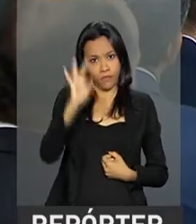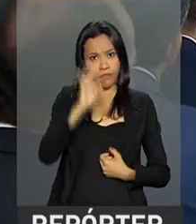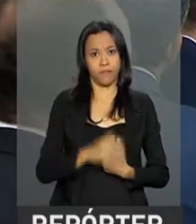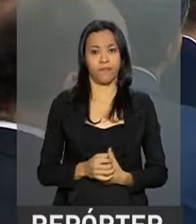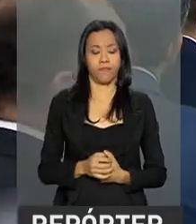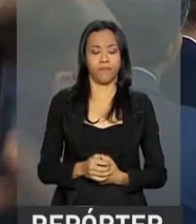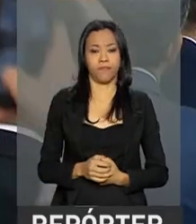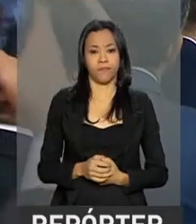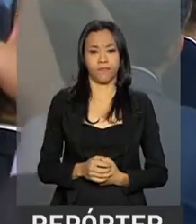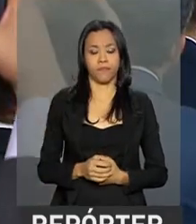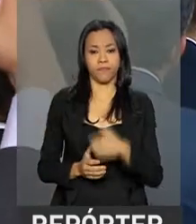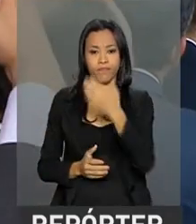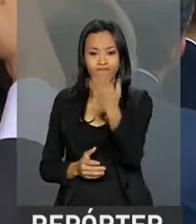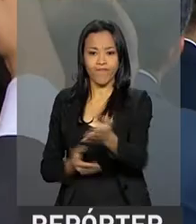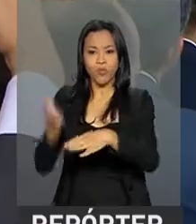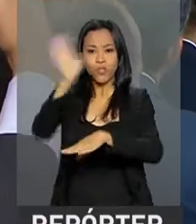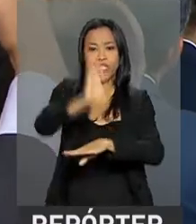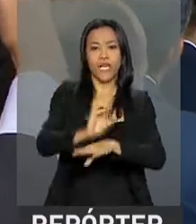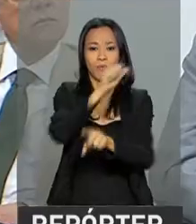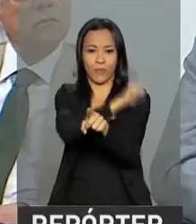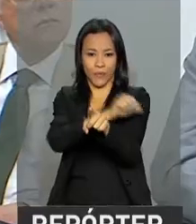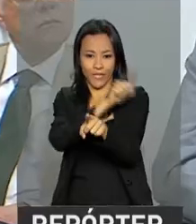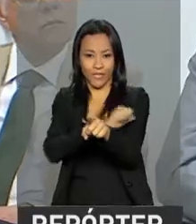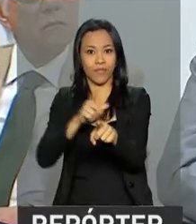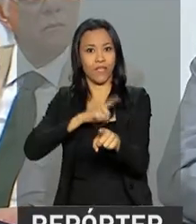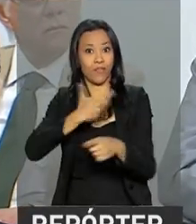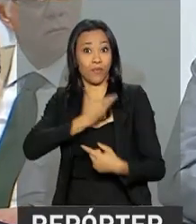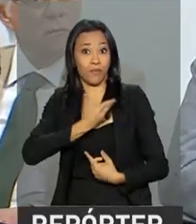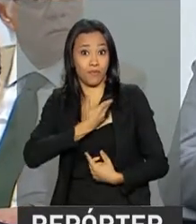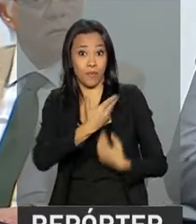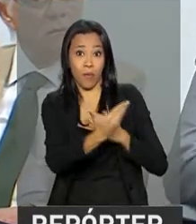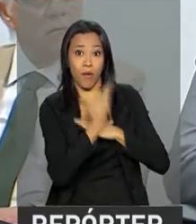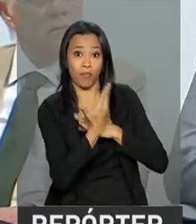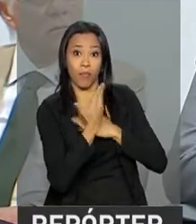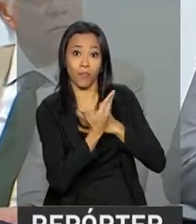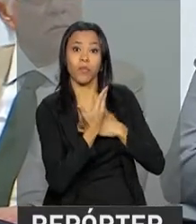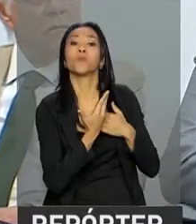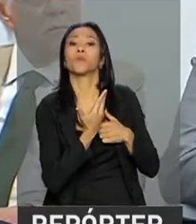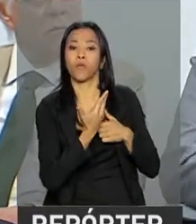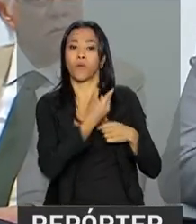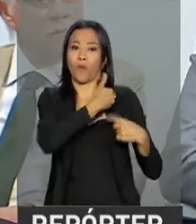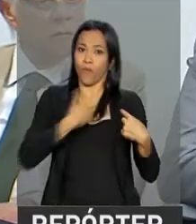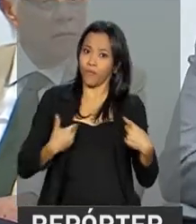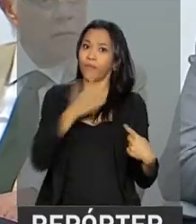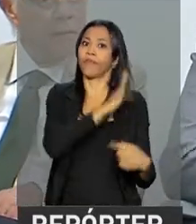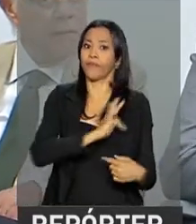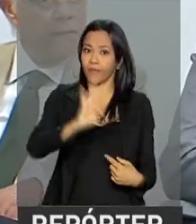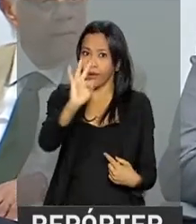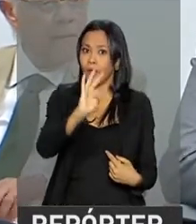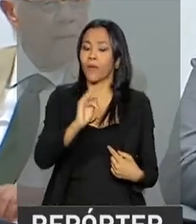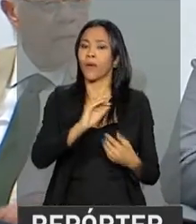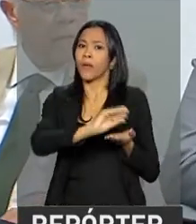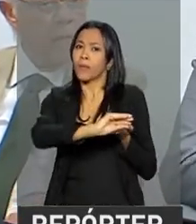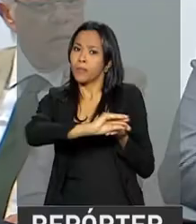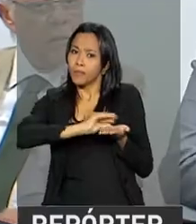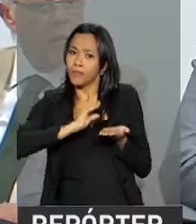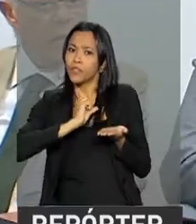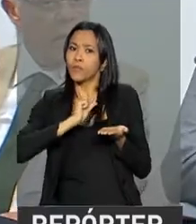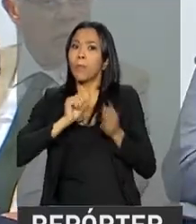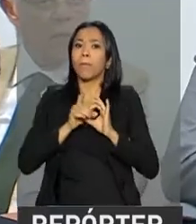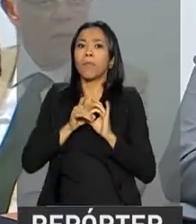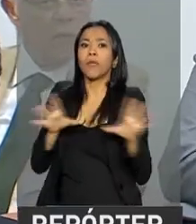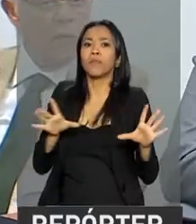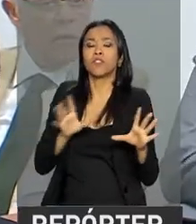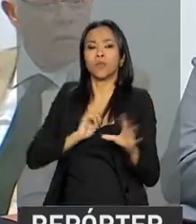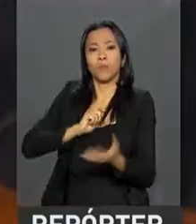o estado do rio de janeiro ganhou um alívio nas contas públicas o governo federal autorizou a suspensão do pagamento da dívida do